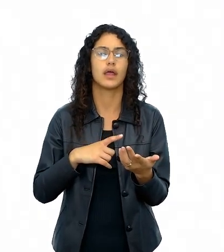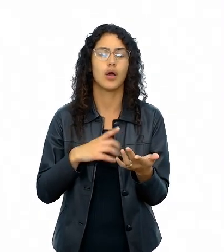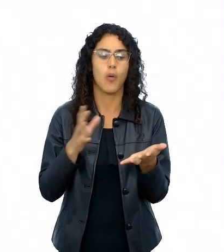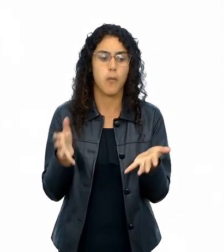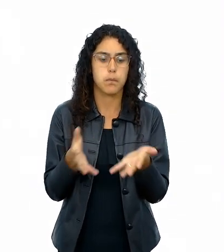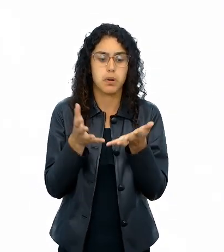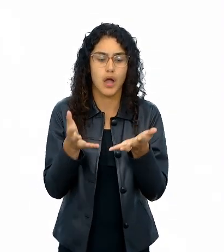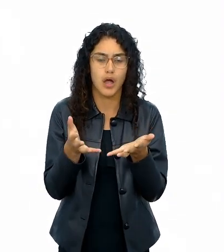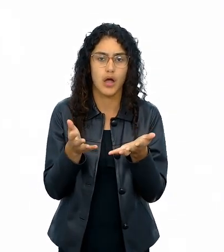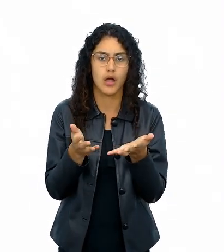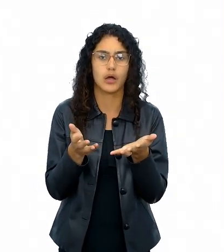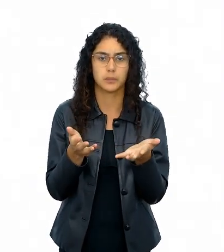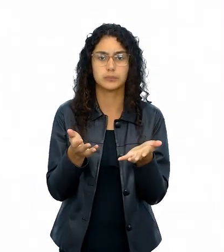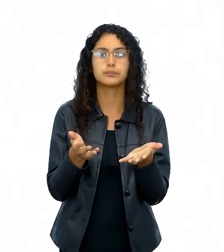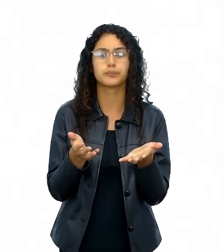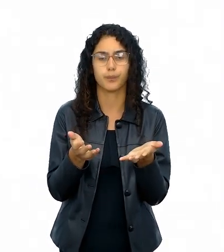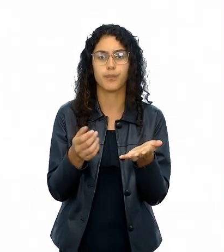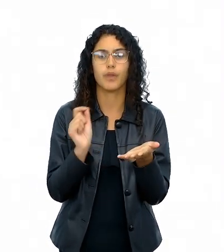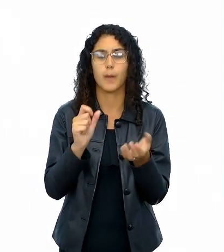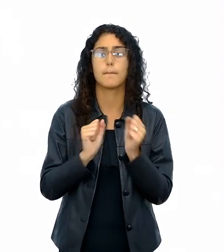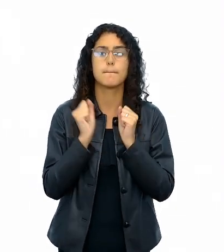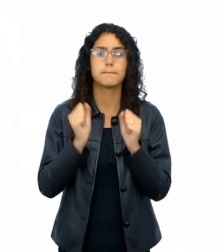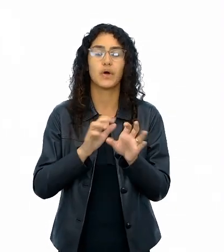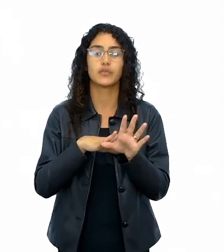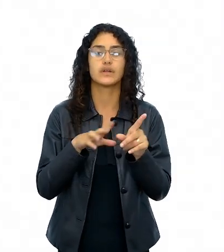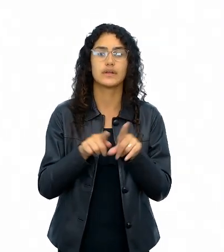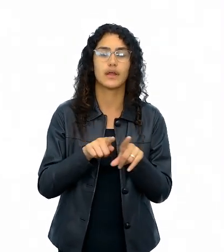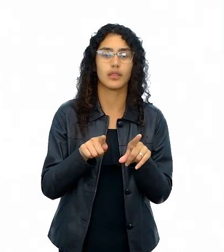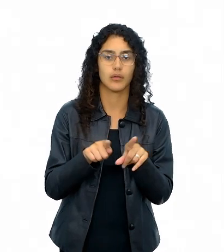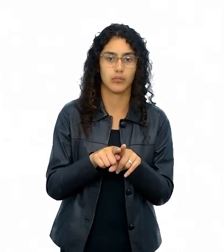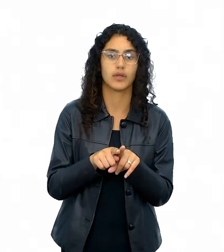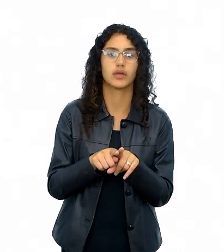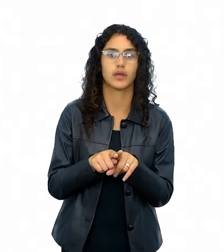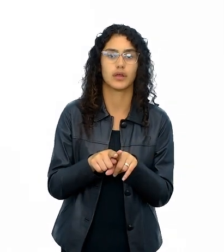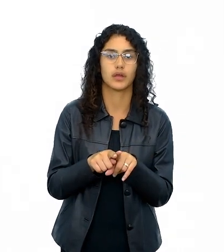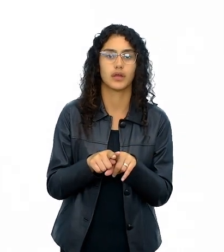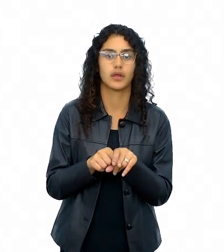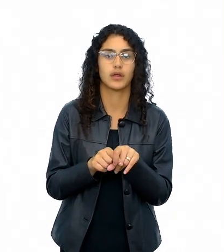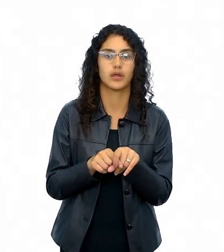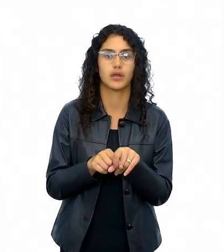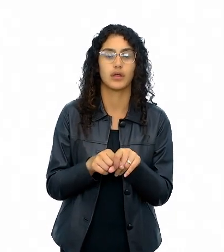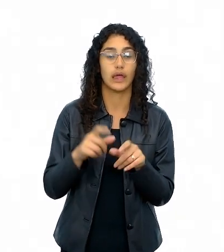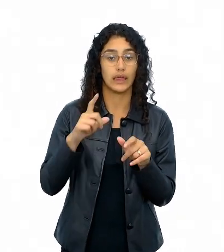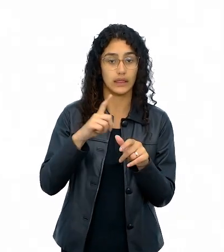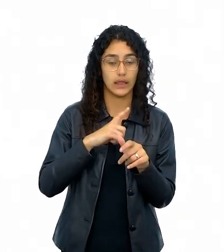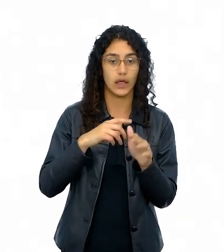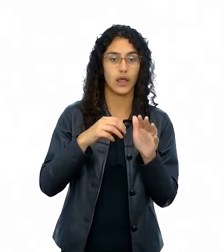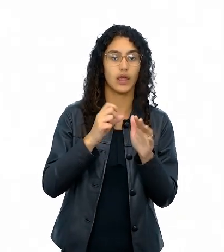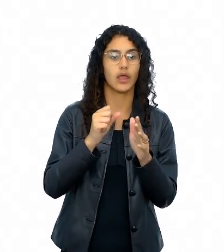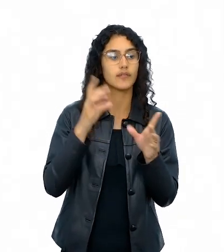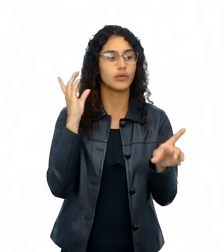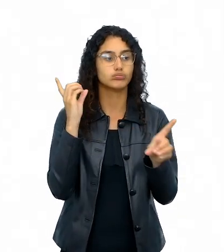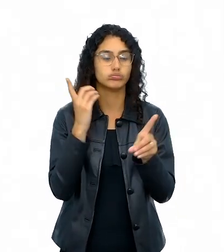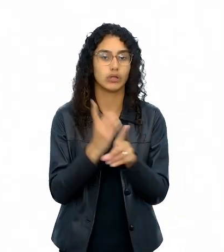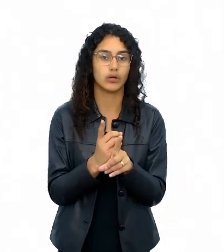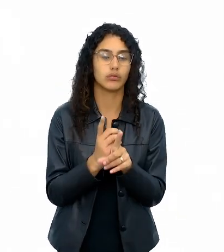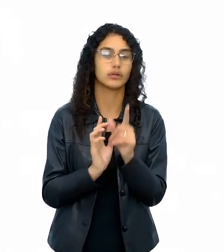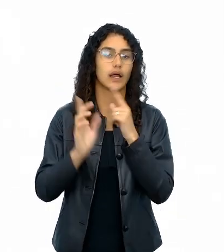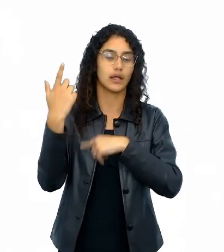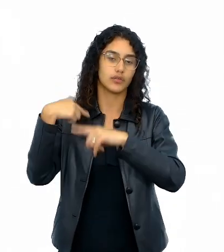né? Que substância poderia reagir, então, e gerar a equação que vai, então,